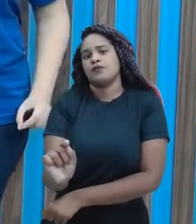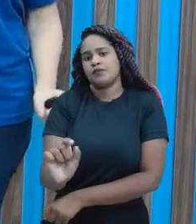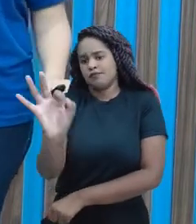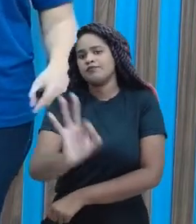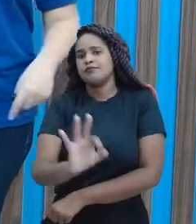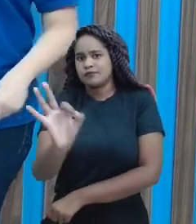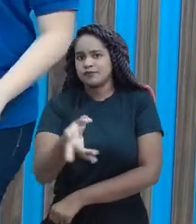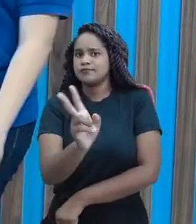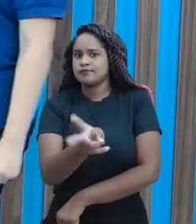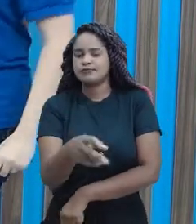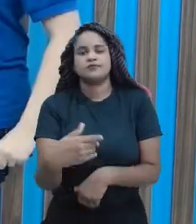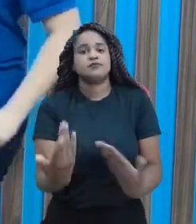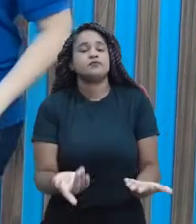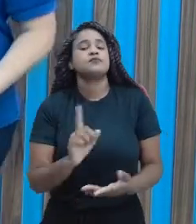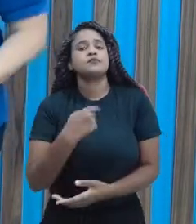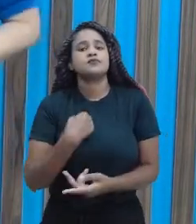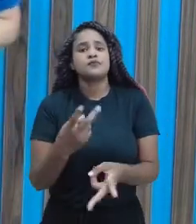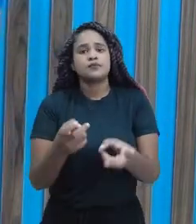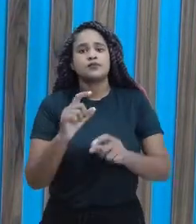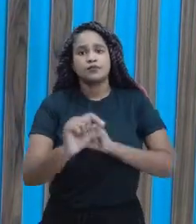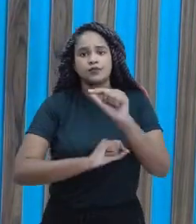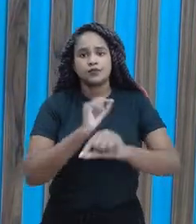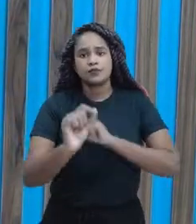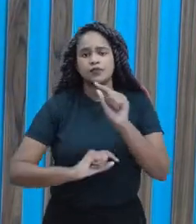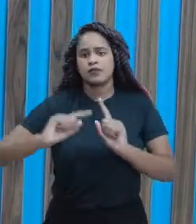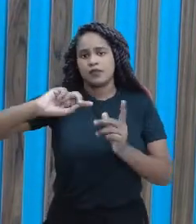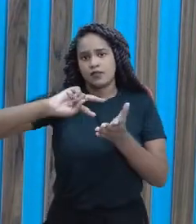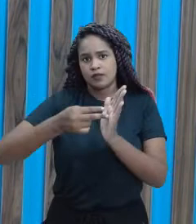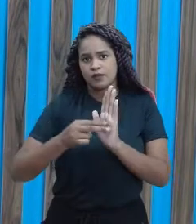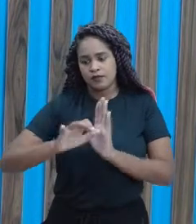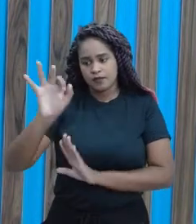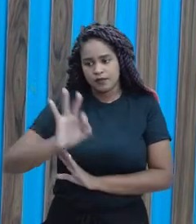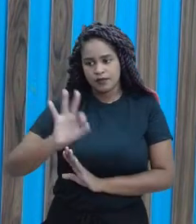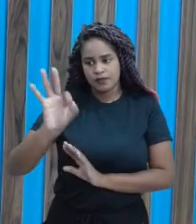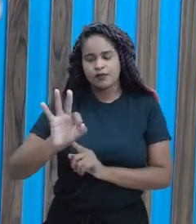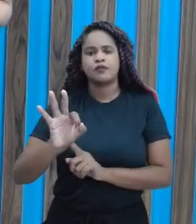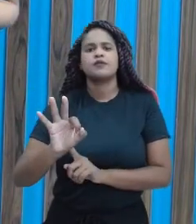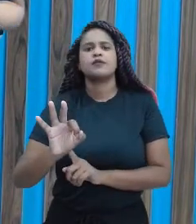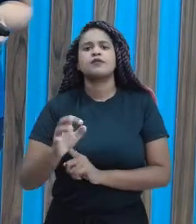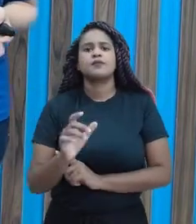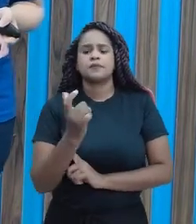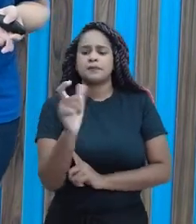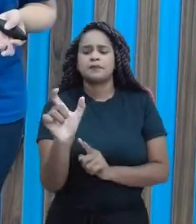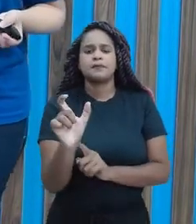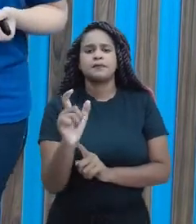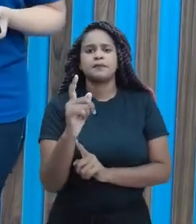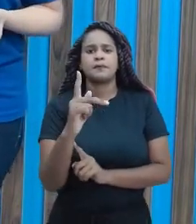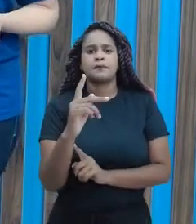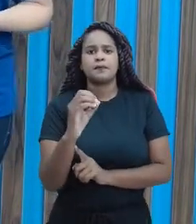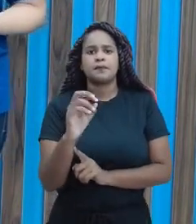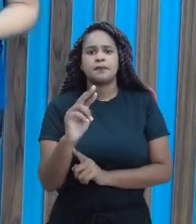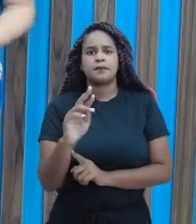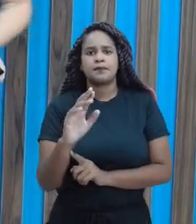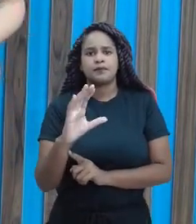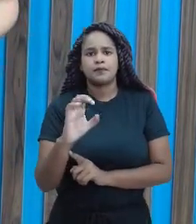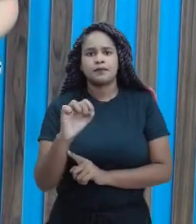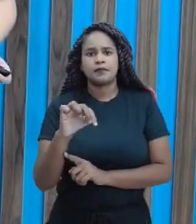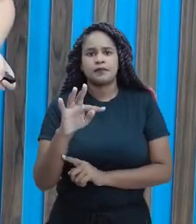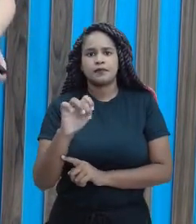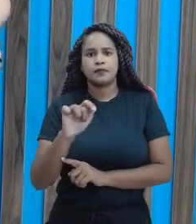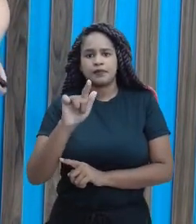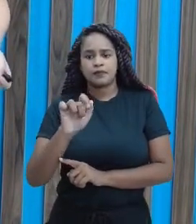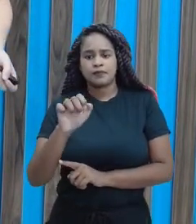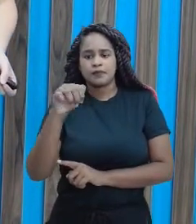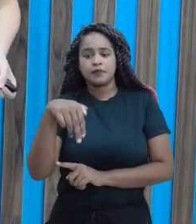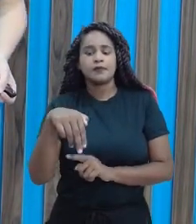tá certo? Quando a gente observa aqui, o que é porcentagem, o finalzinho da palavra já denuncia que eu estou trabalhando com alguma coisa em relação